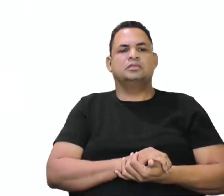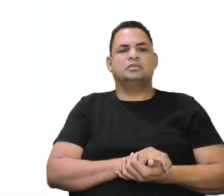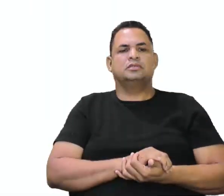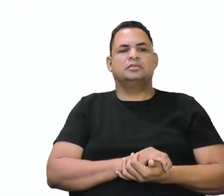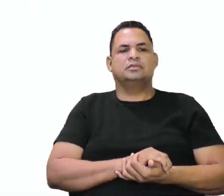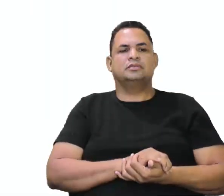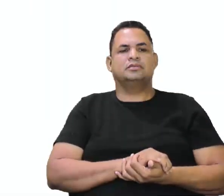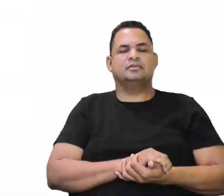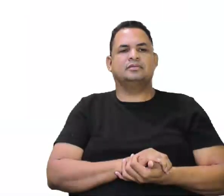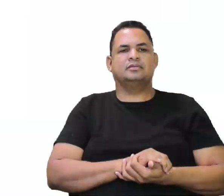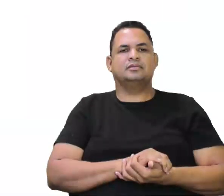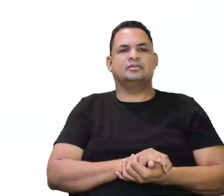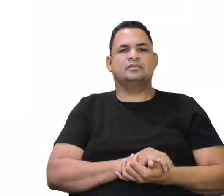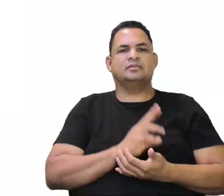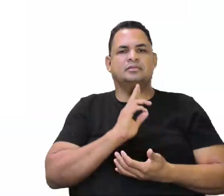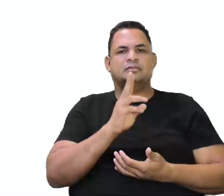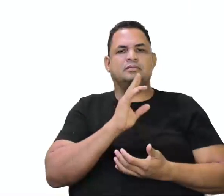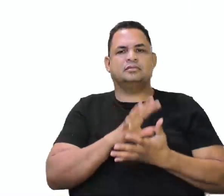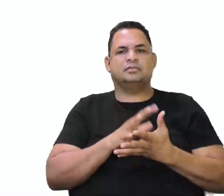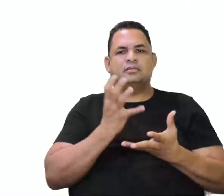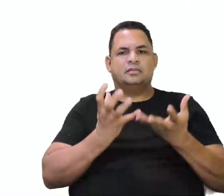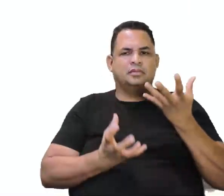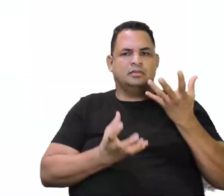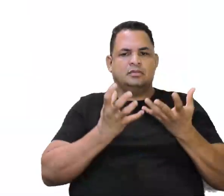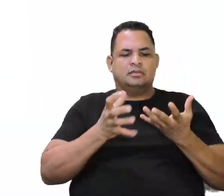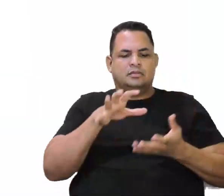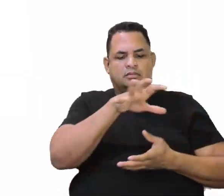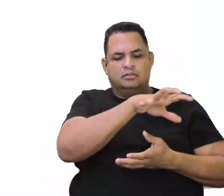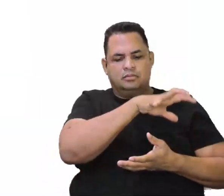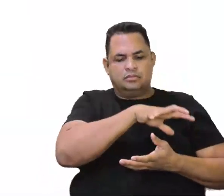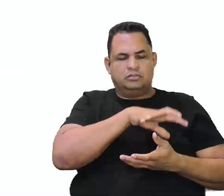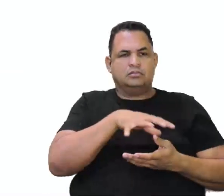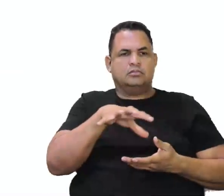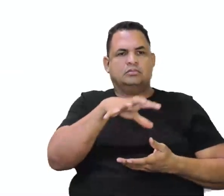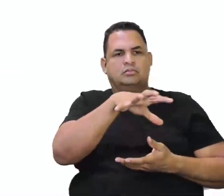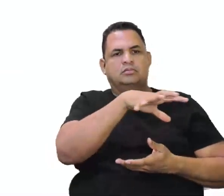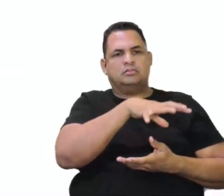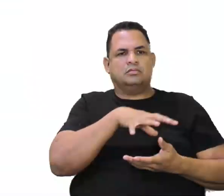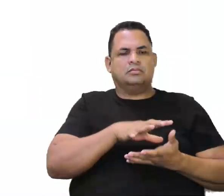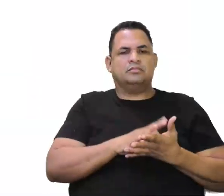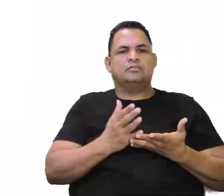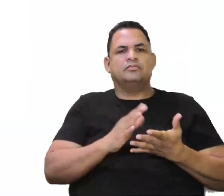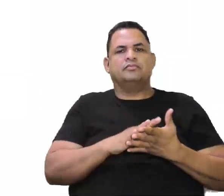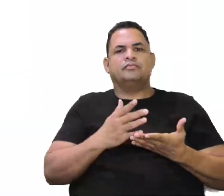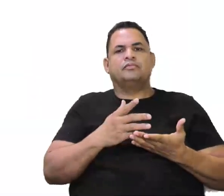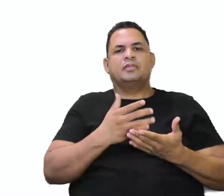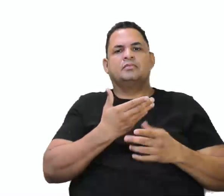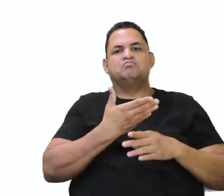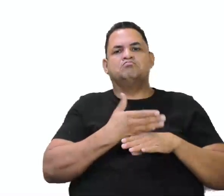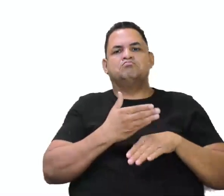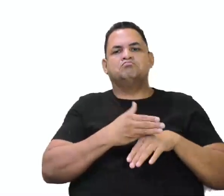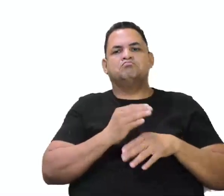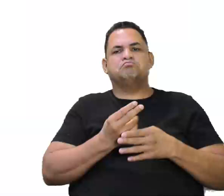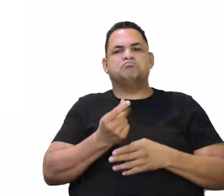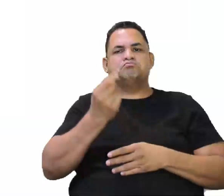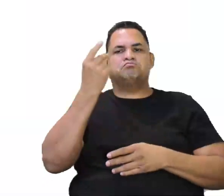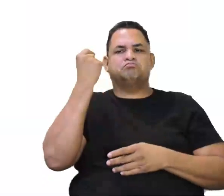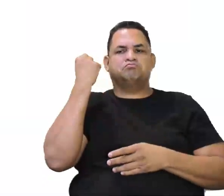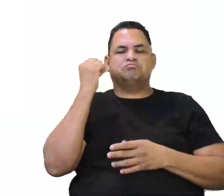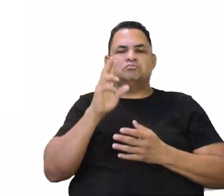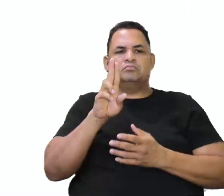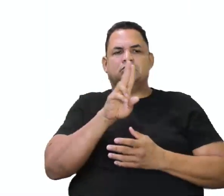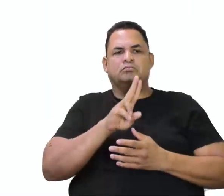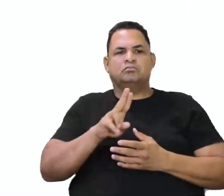premiada. O processo de queima de extensões vegetais, né, é considerado uma prática